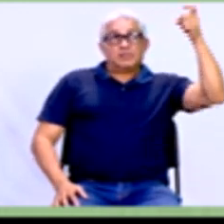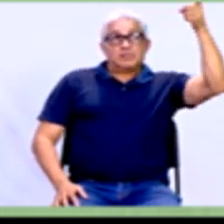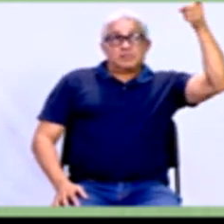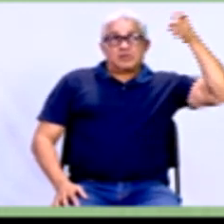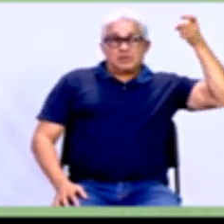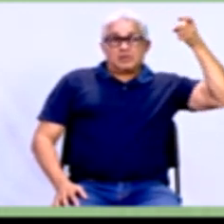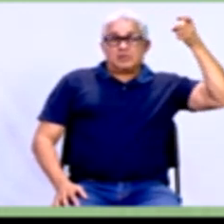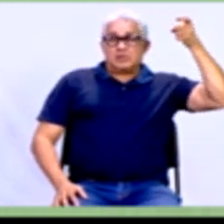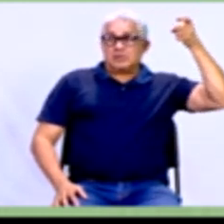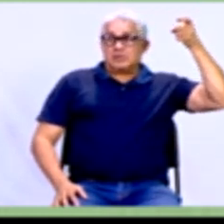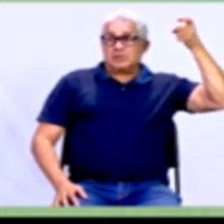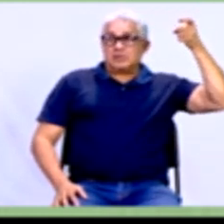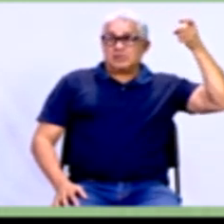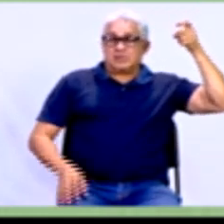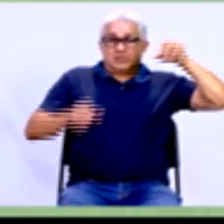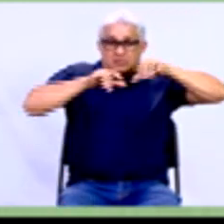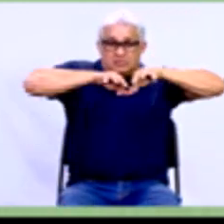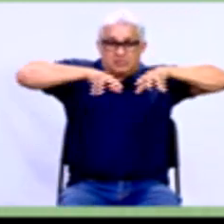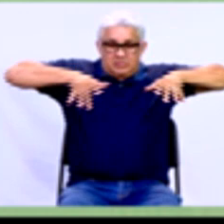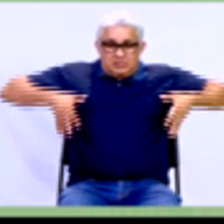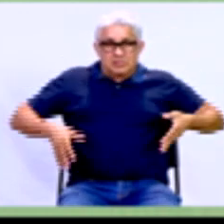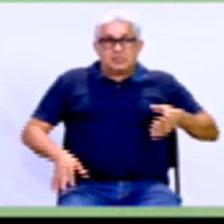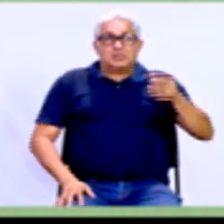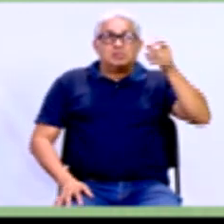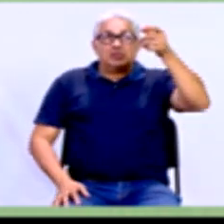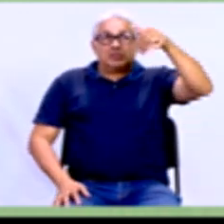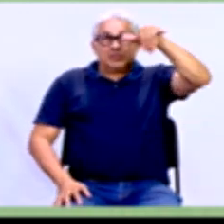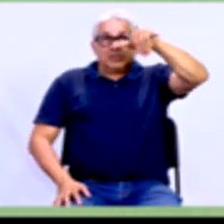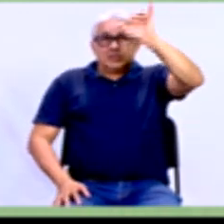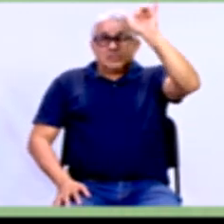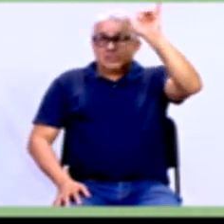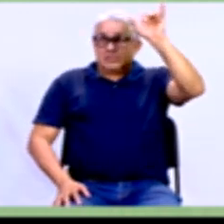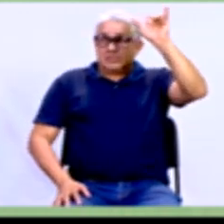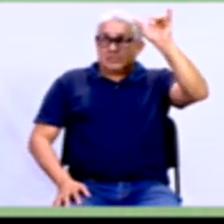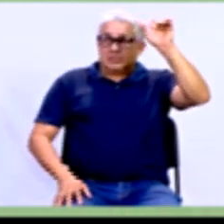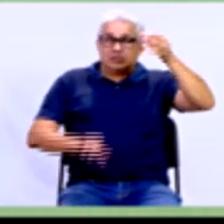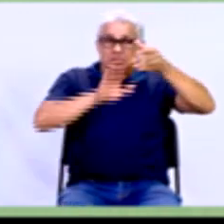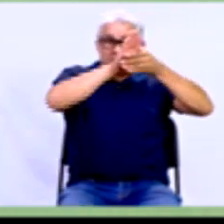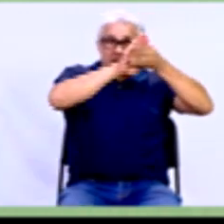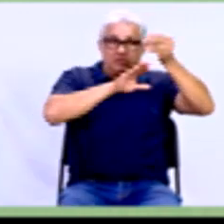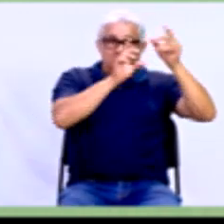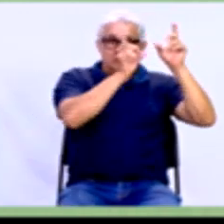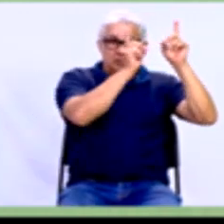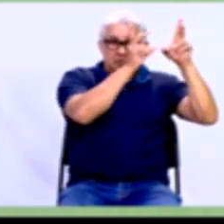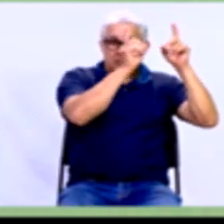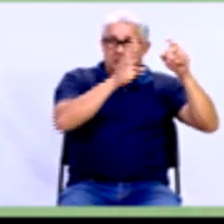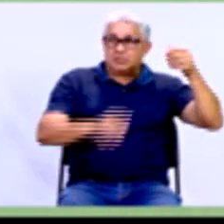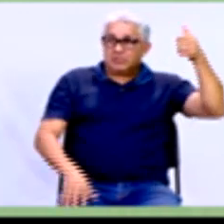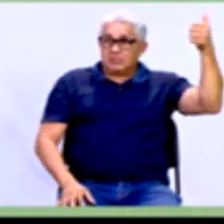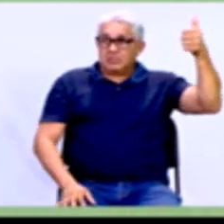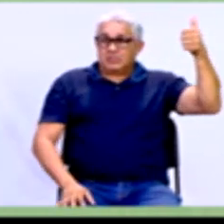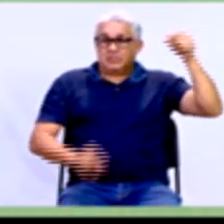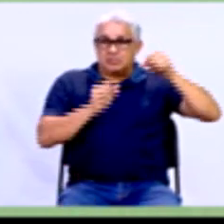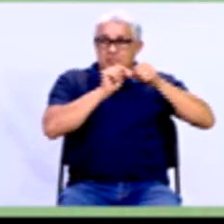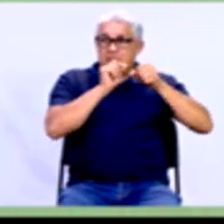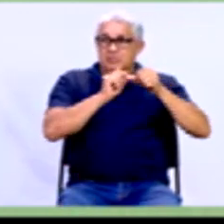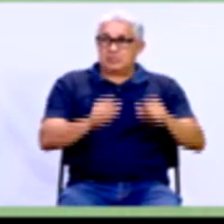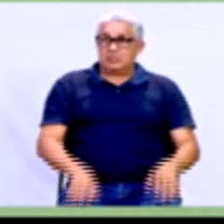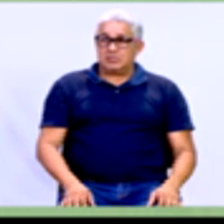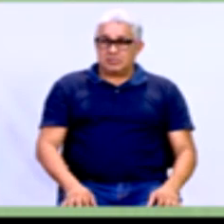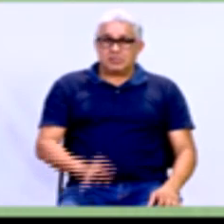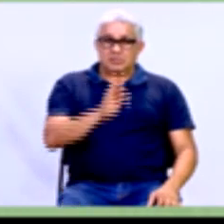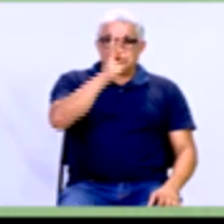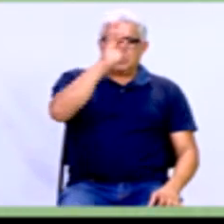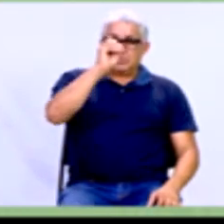que é a venda de vestidos, e aqui a gente tem o nosso Y, que é a venda de sapatos. Primeira coisa que a gente vai fazer, total